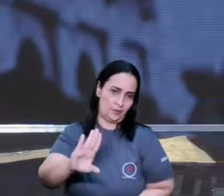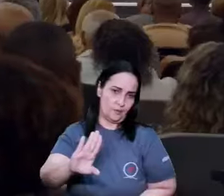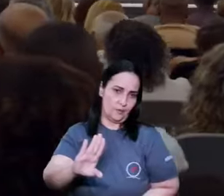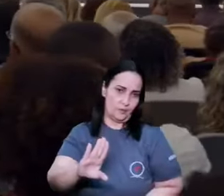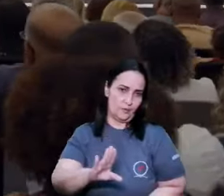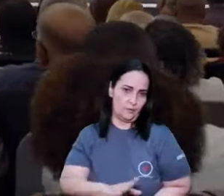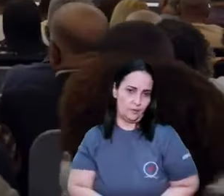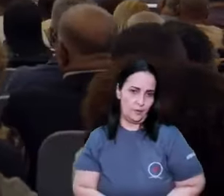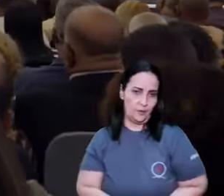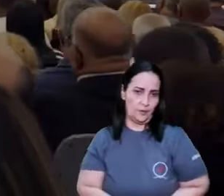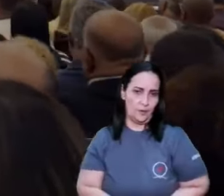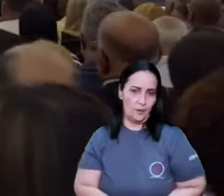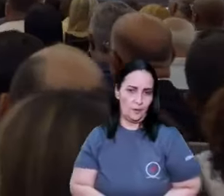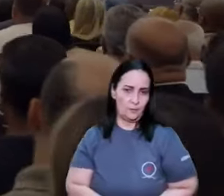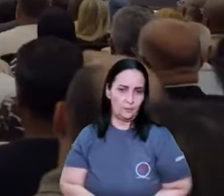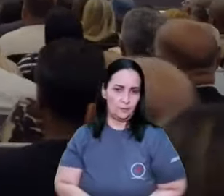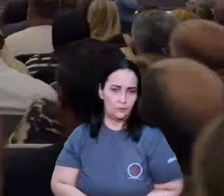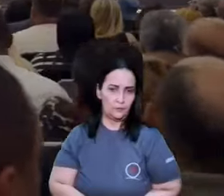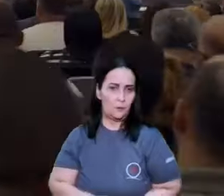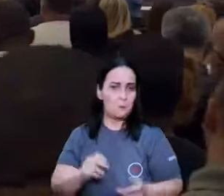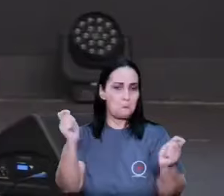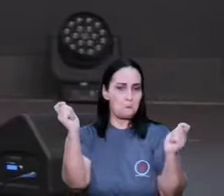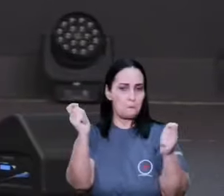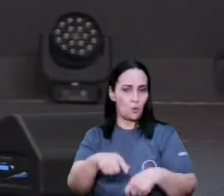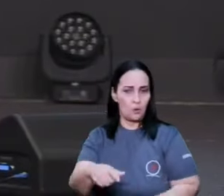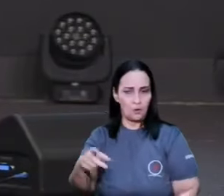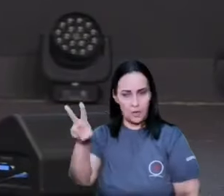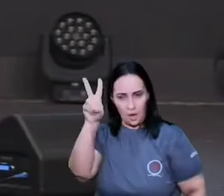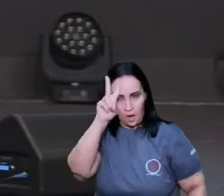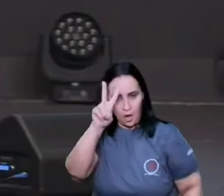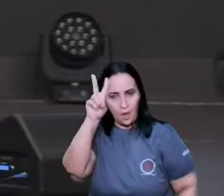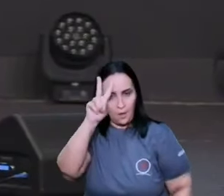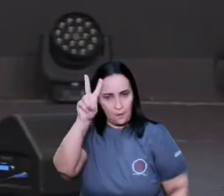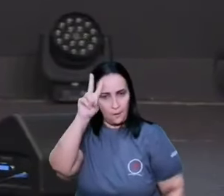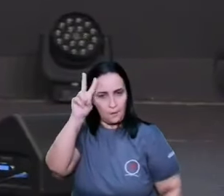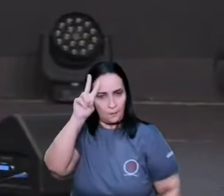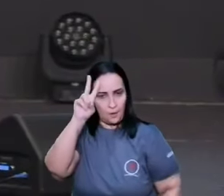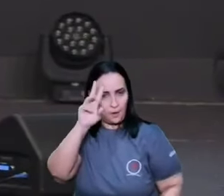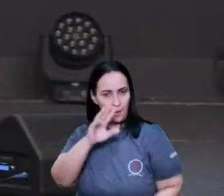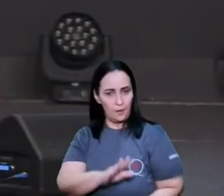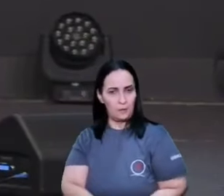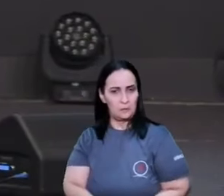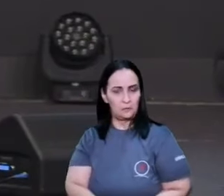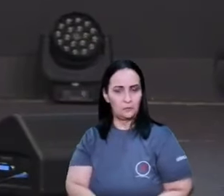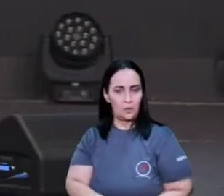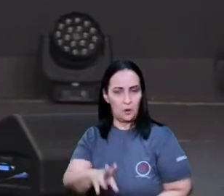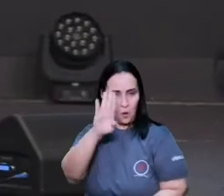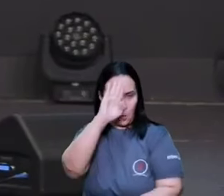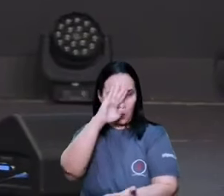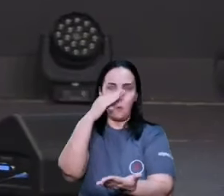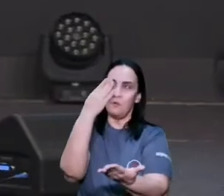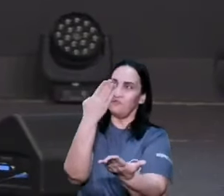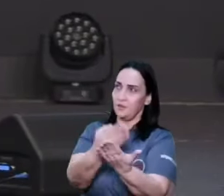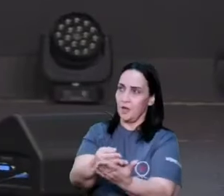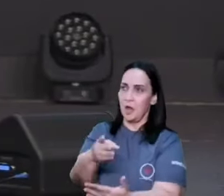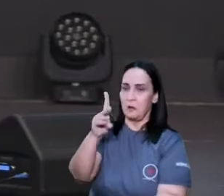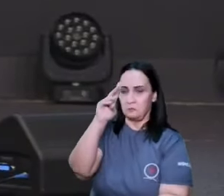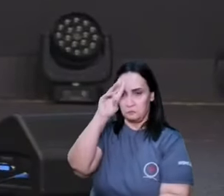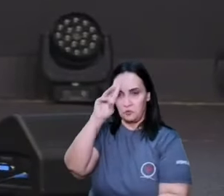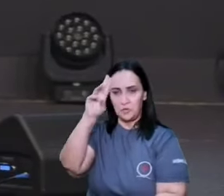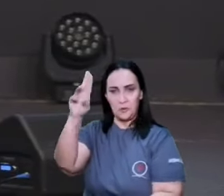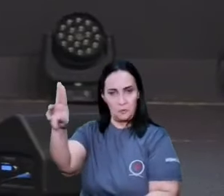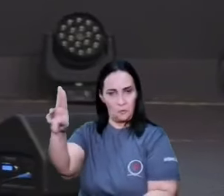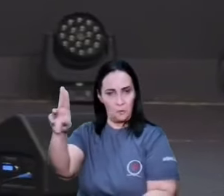para Que ela possa ativar na sua memória há de ressuscitar tá enterrado